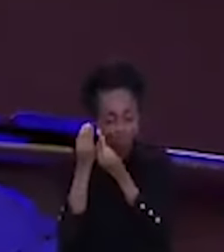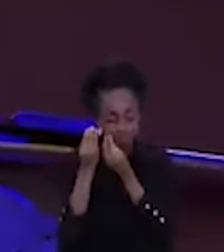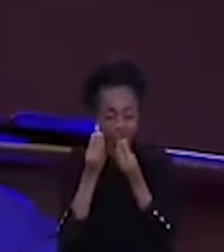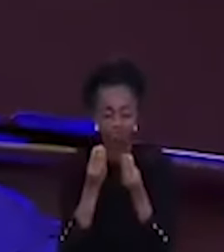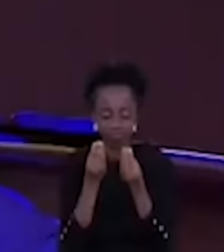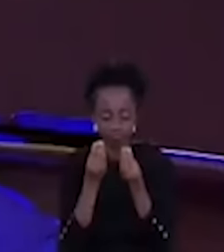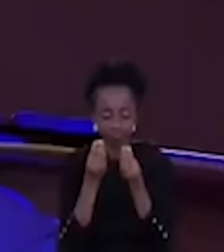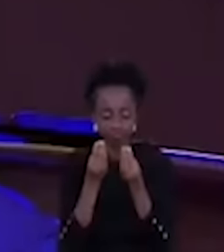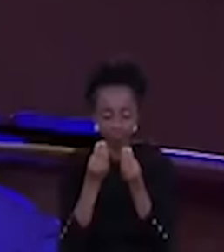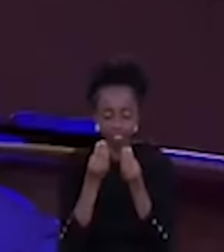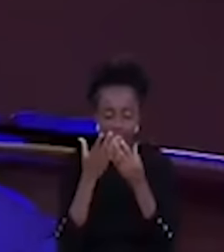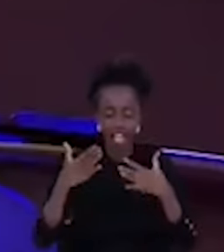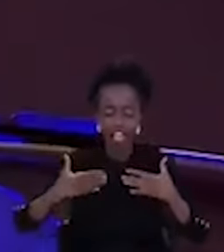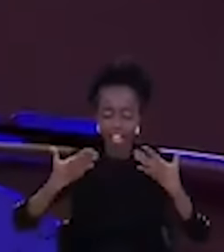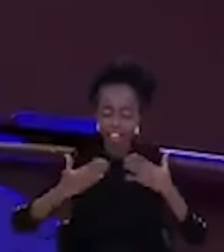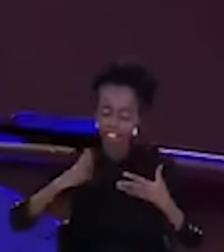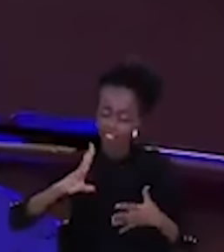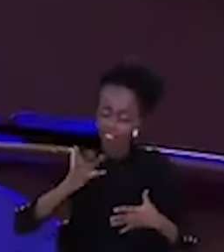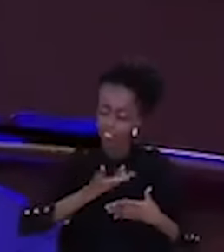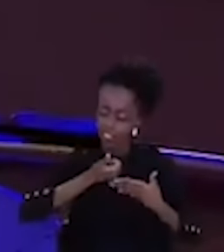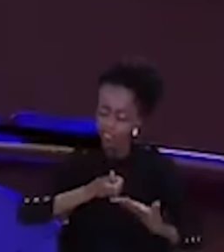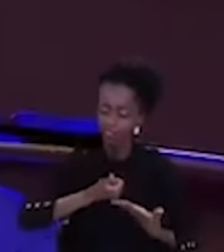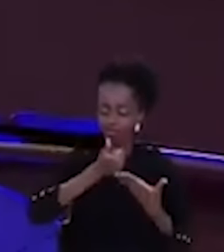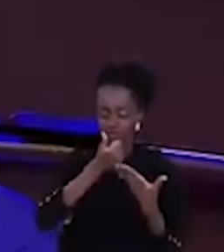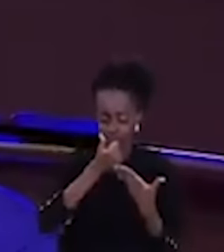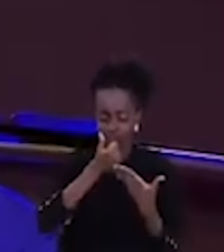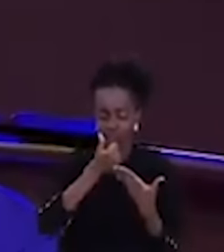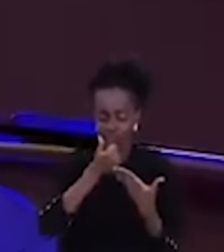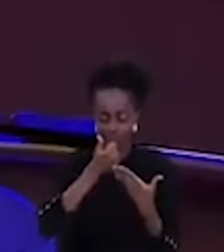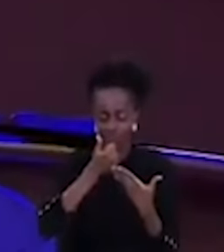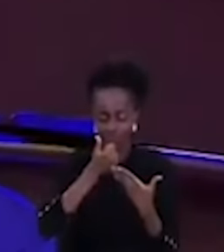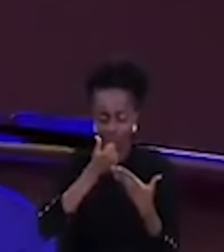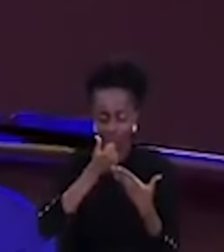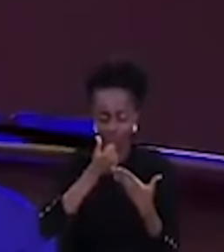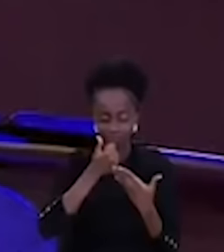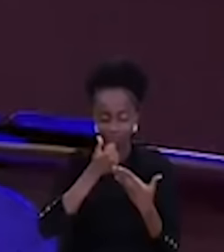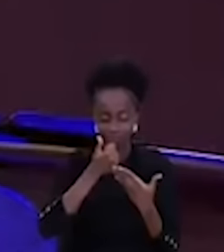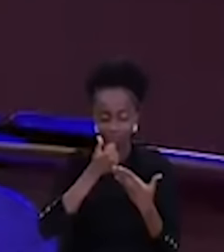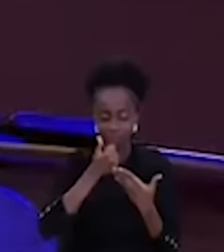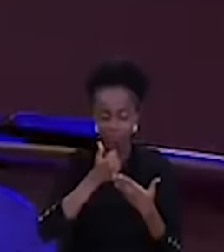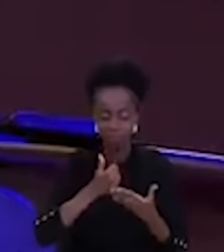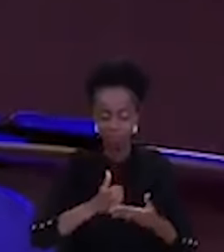É a alegria da salvação, meu amigo. Ah, minha amiga.